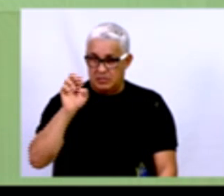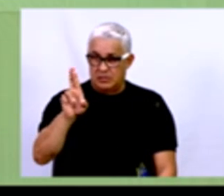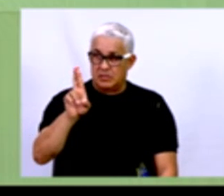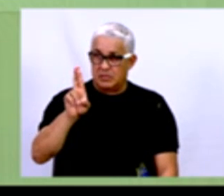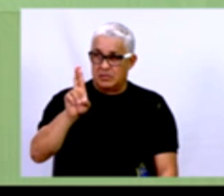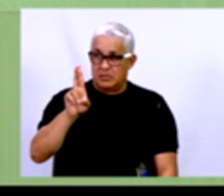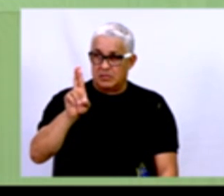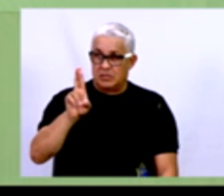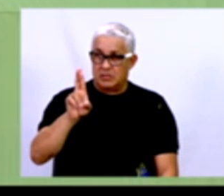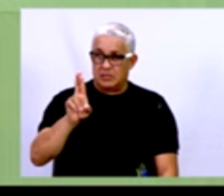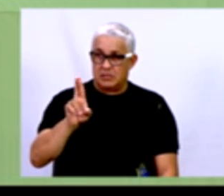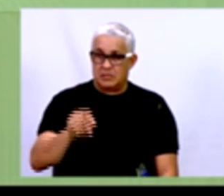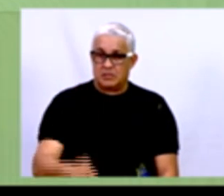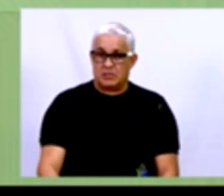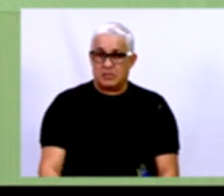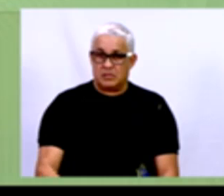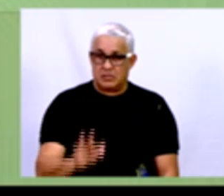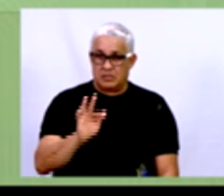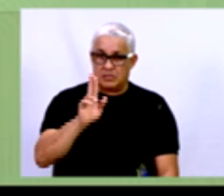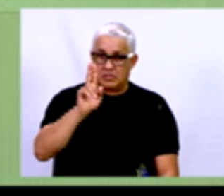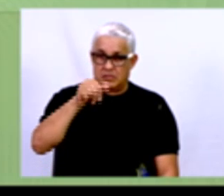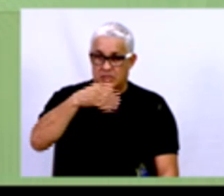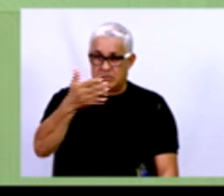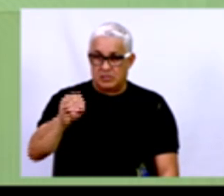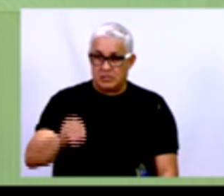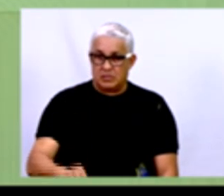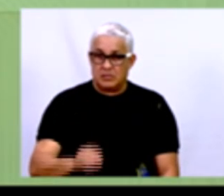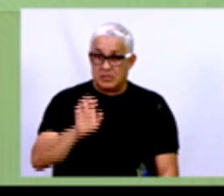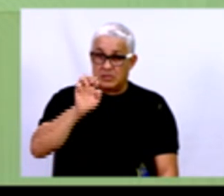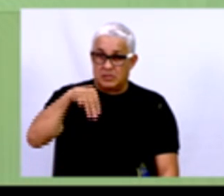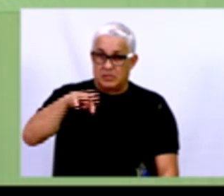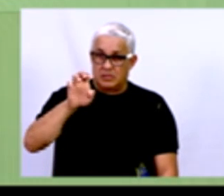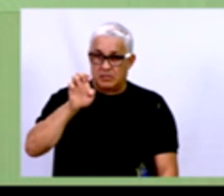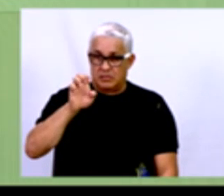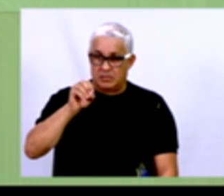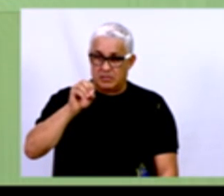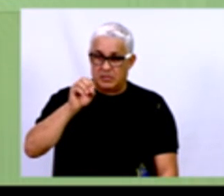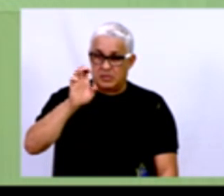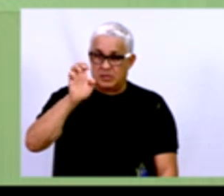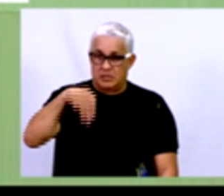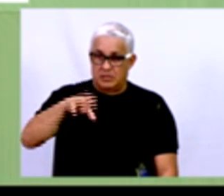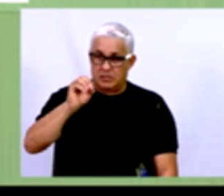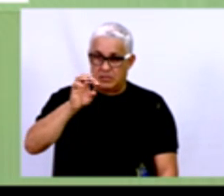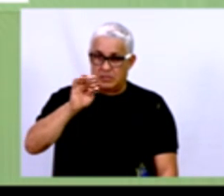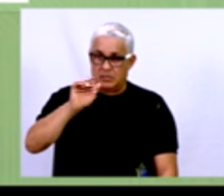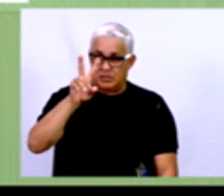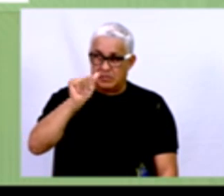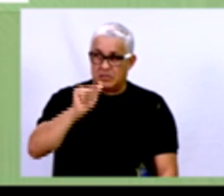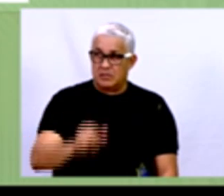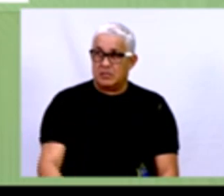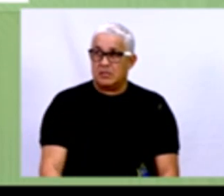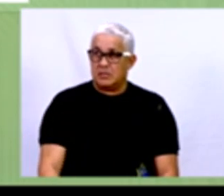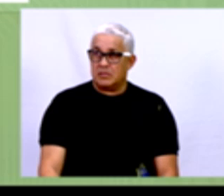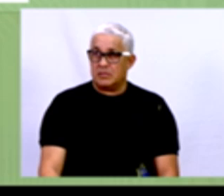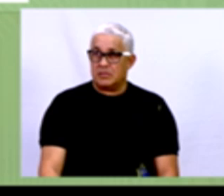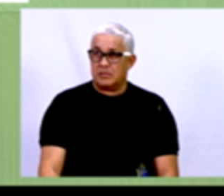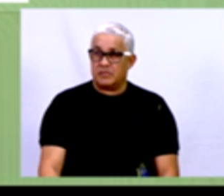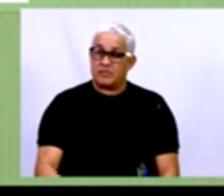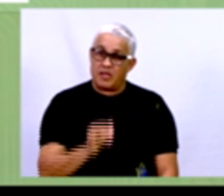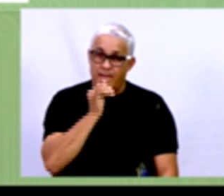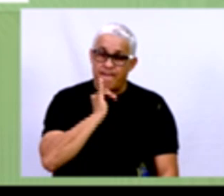né? Portanto, a função é emotiva. Vamos para o próximo.